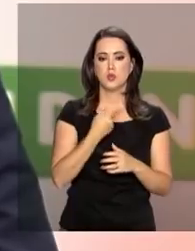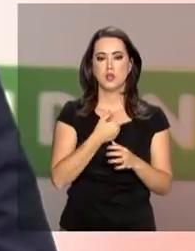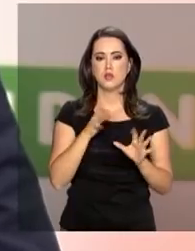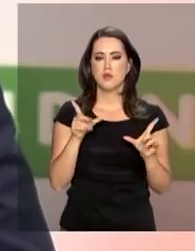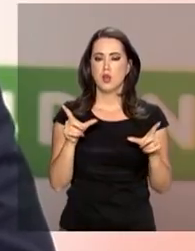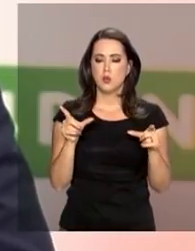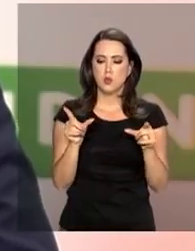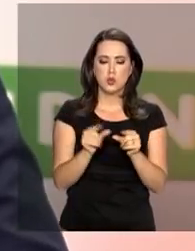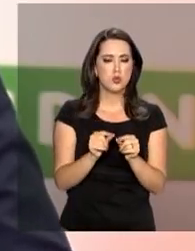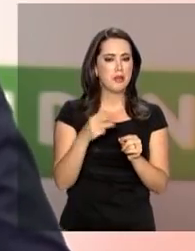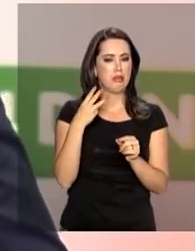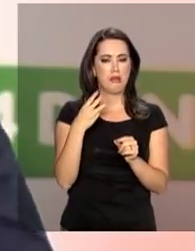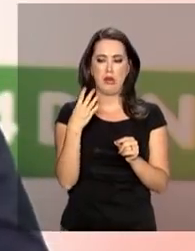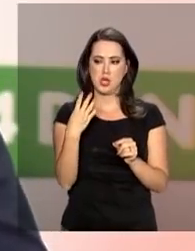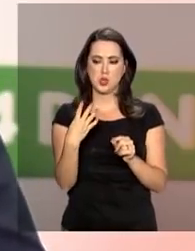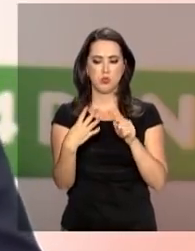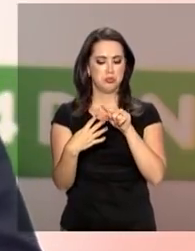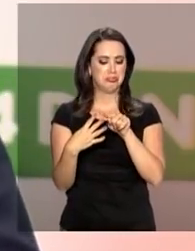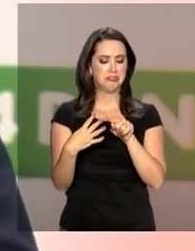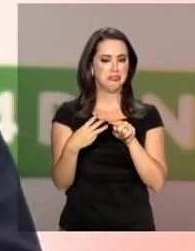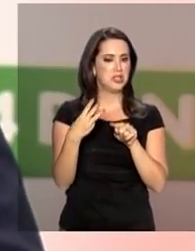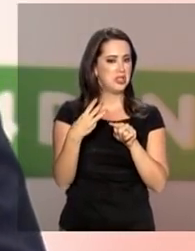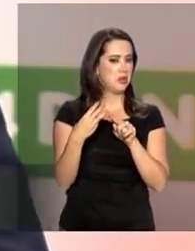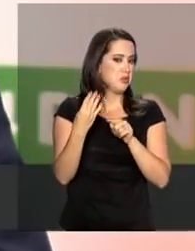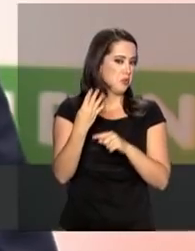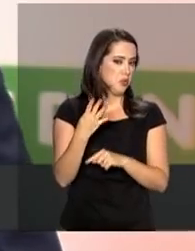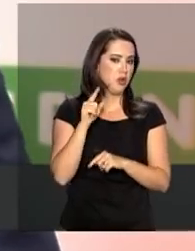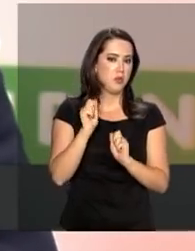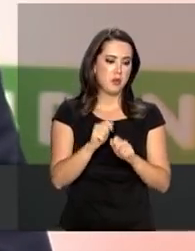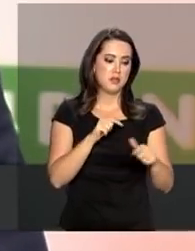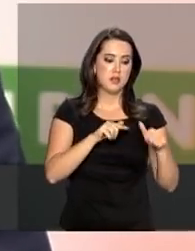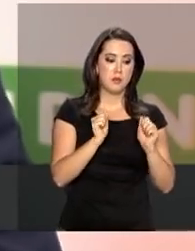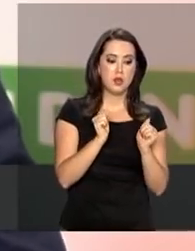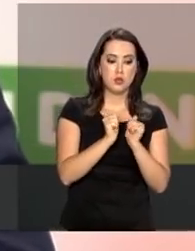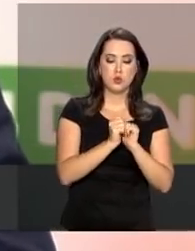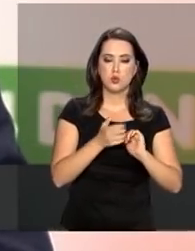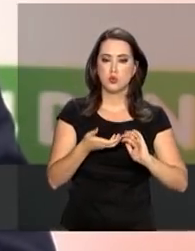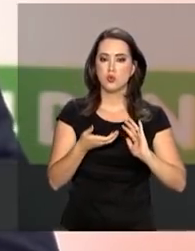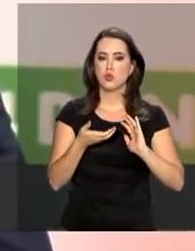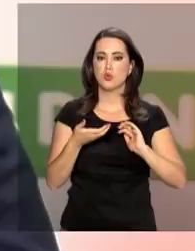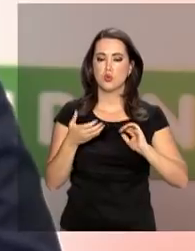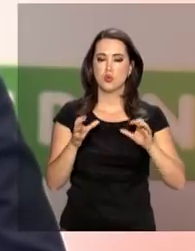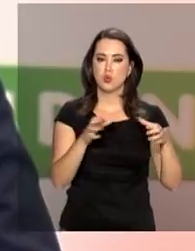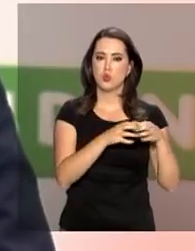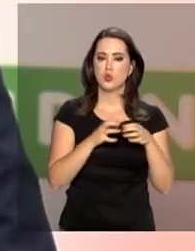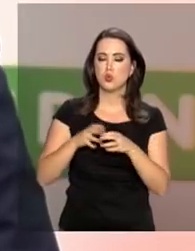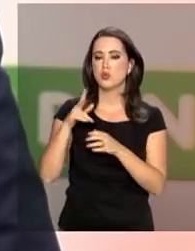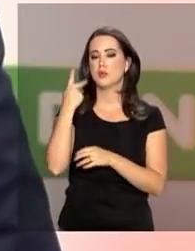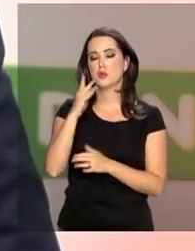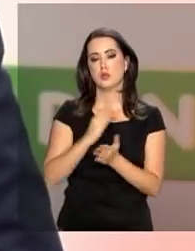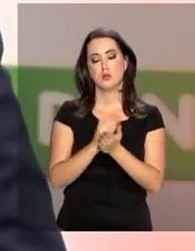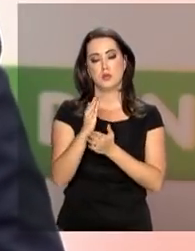3 ou 4 medidas no máximo para que a gente possa trabalhar junto às bancadas e já iniciar, se for o caso, em